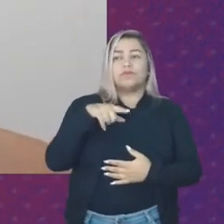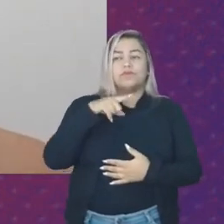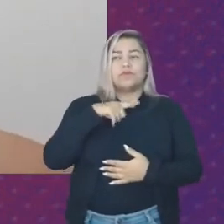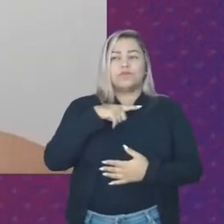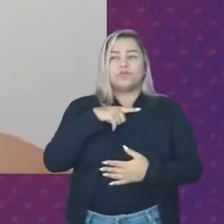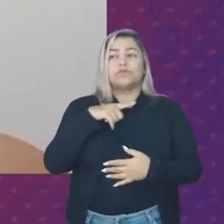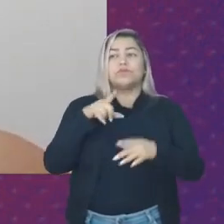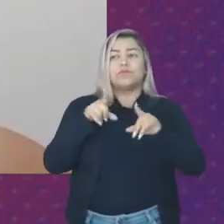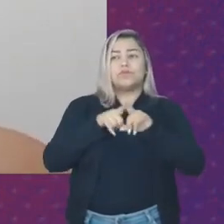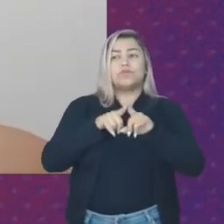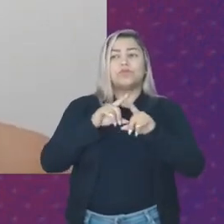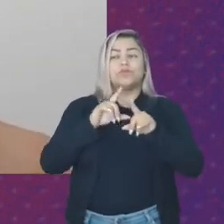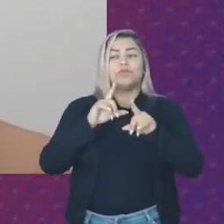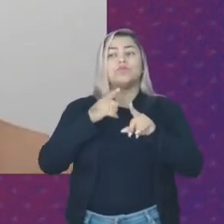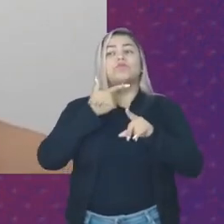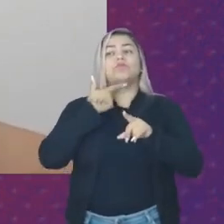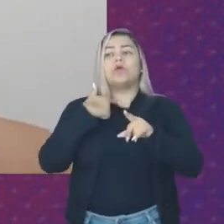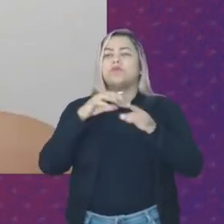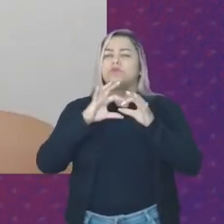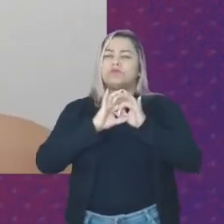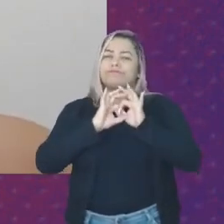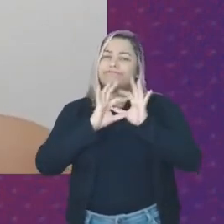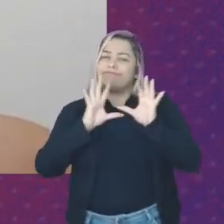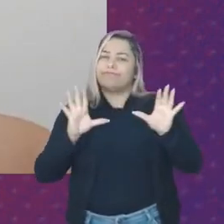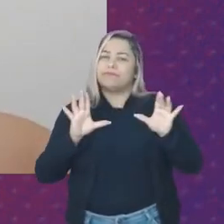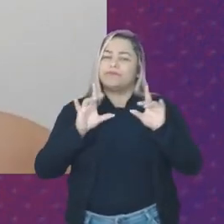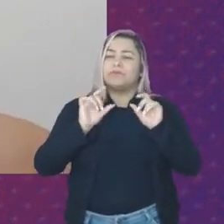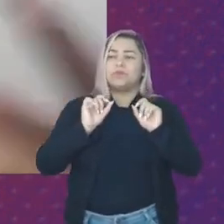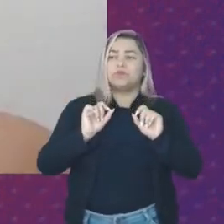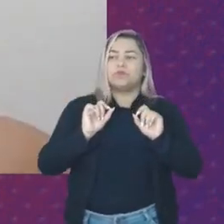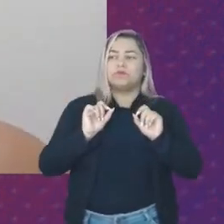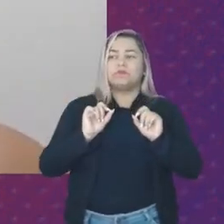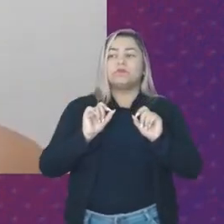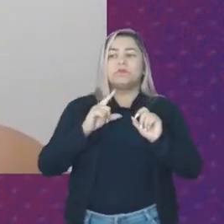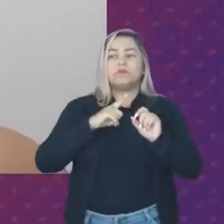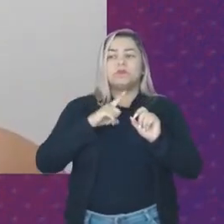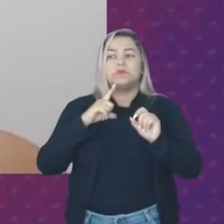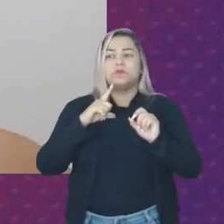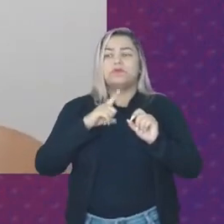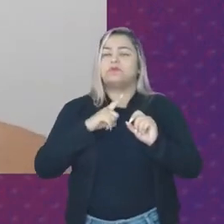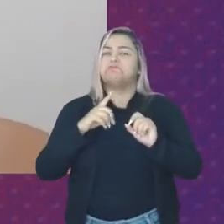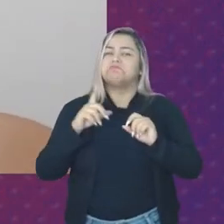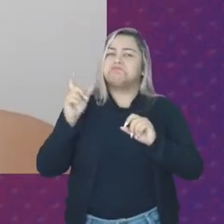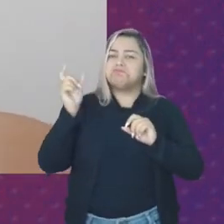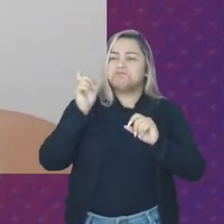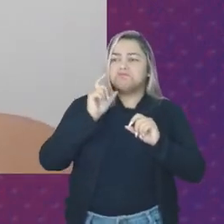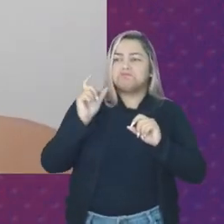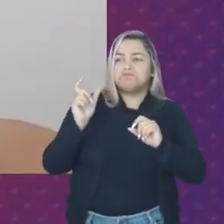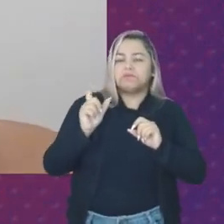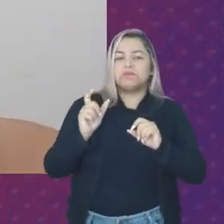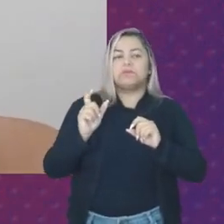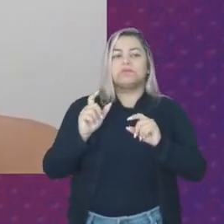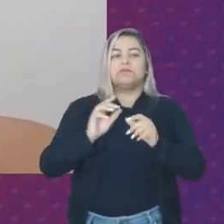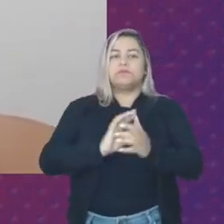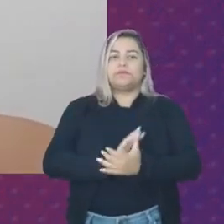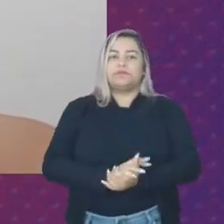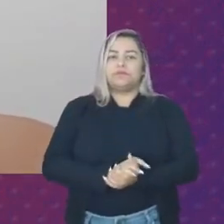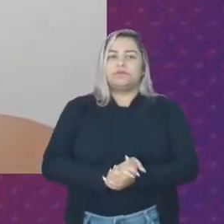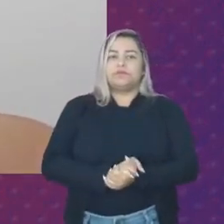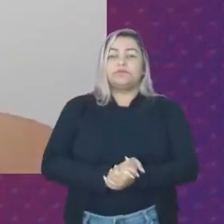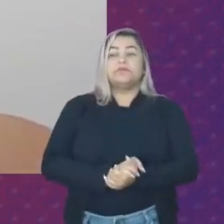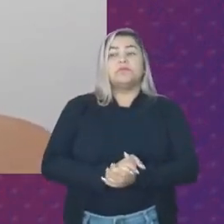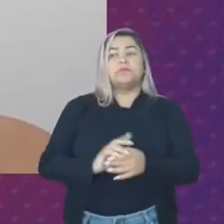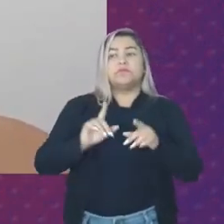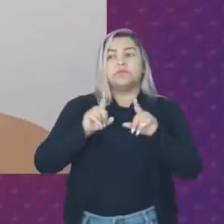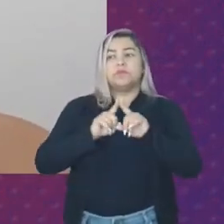criar novidades, não se prender, de ter grandes ambições, e eu